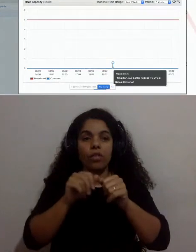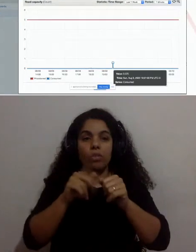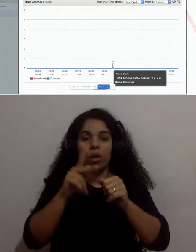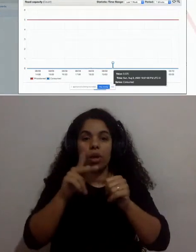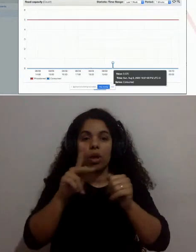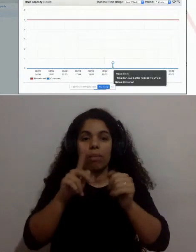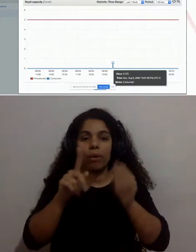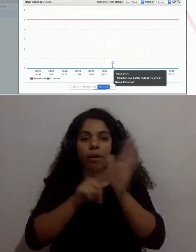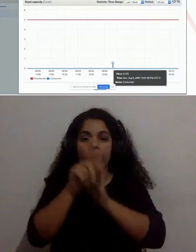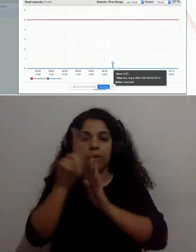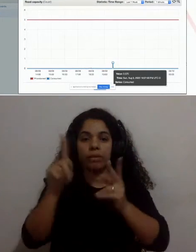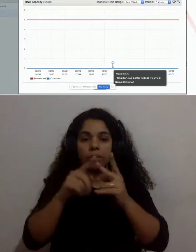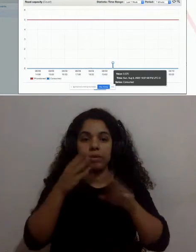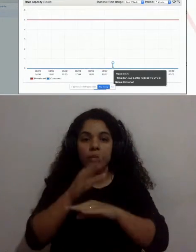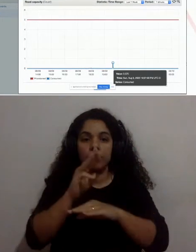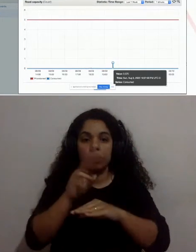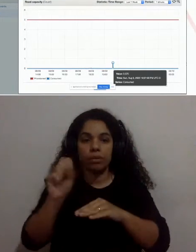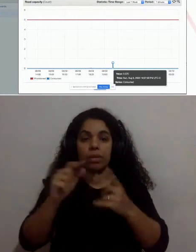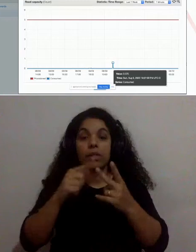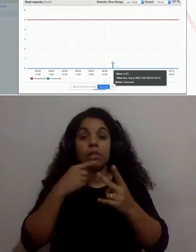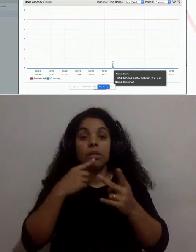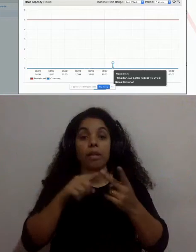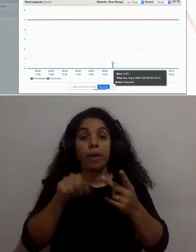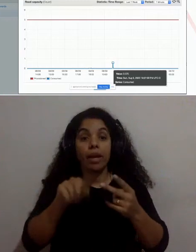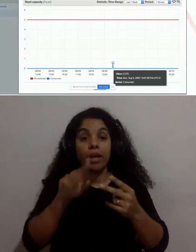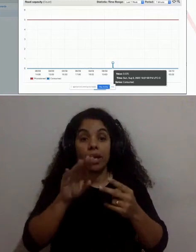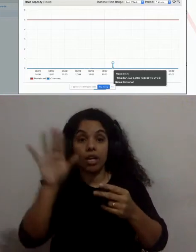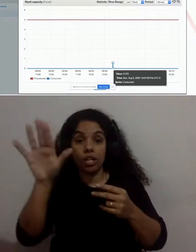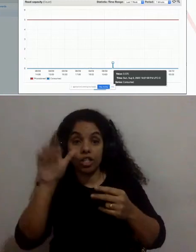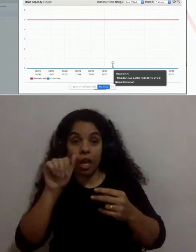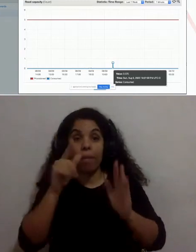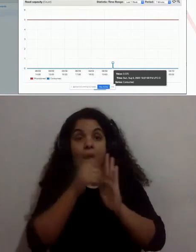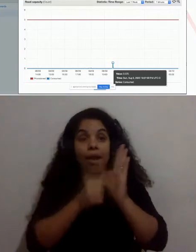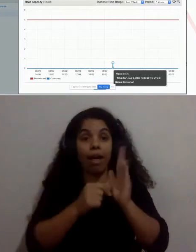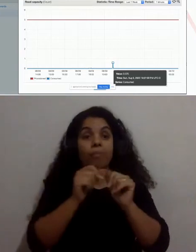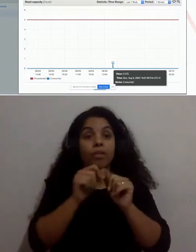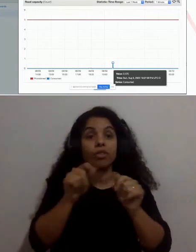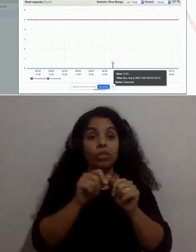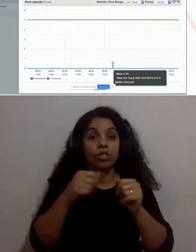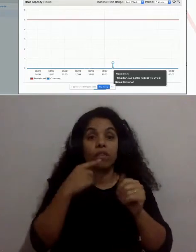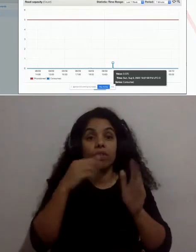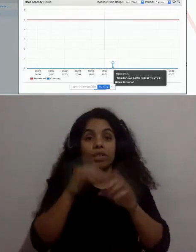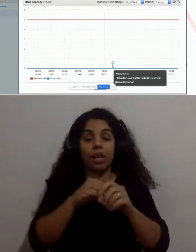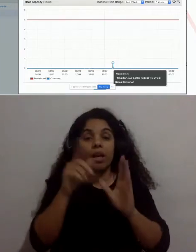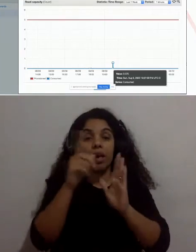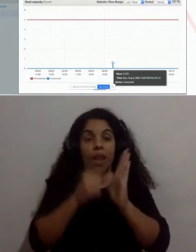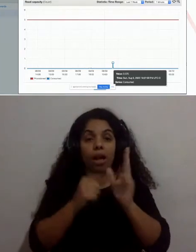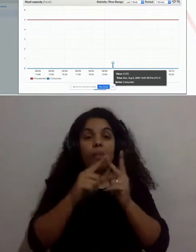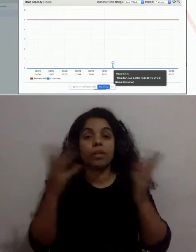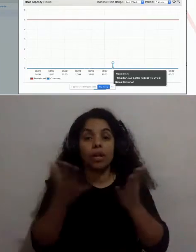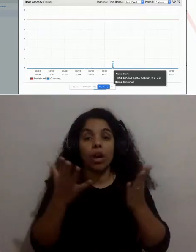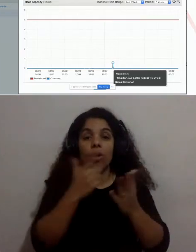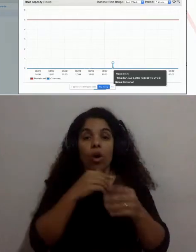na AWS, entrei na API Gateway da AWS, chamei o Lambda, fiz o que eu tinha que fazer no Lambda, e agora eu estou